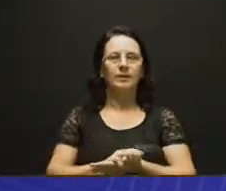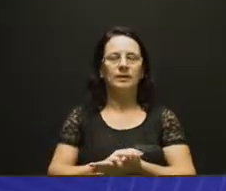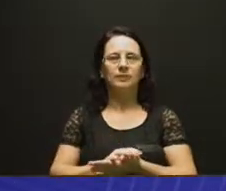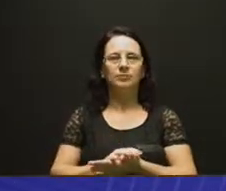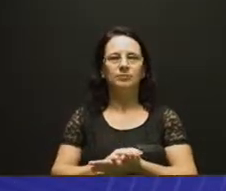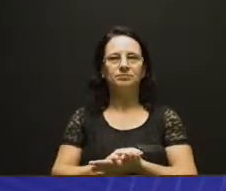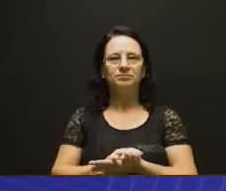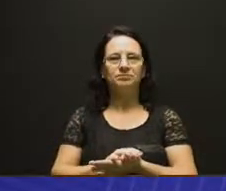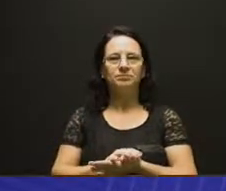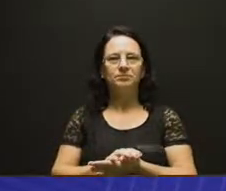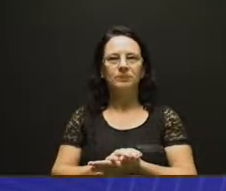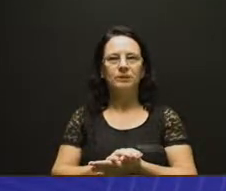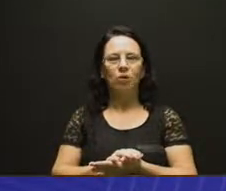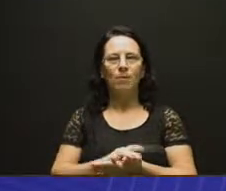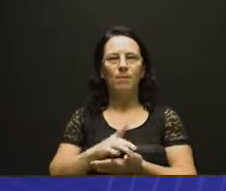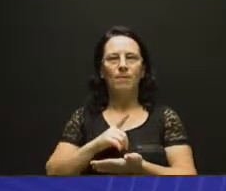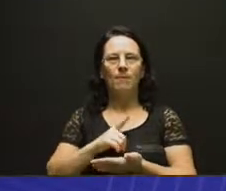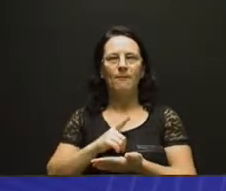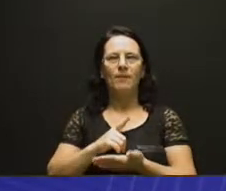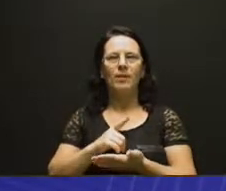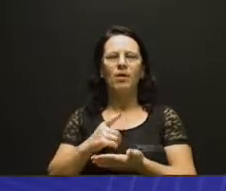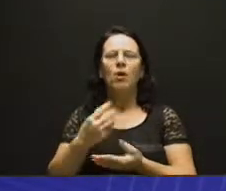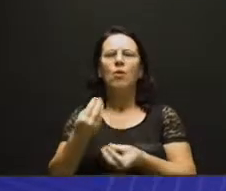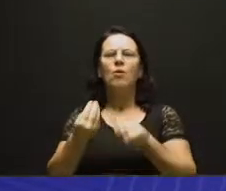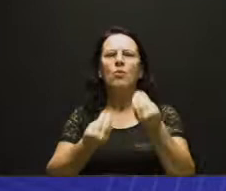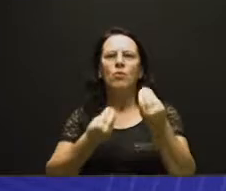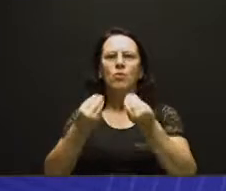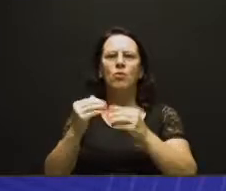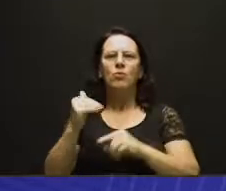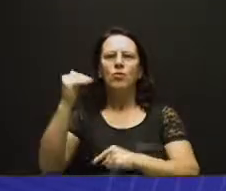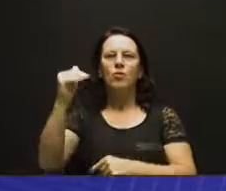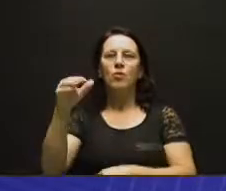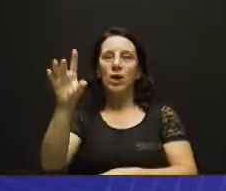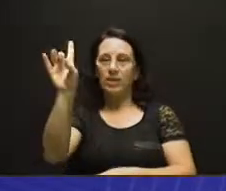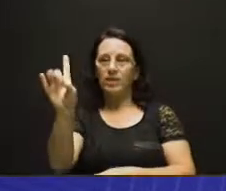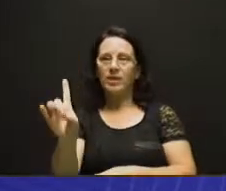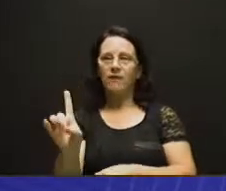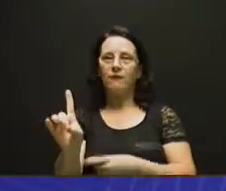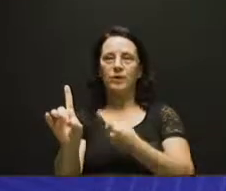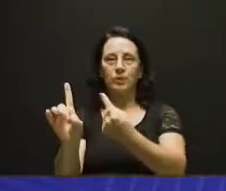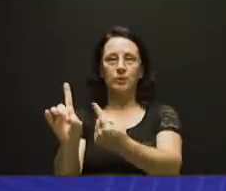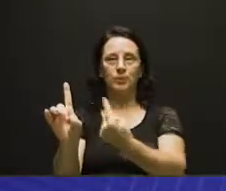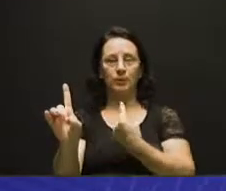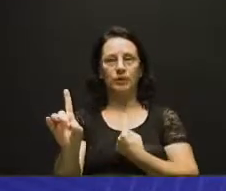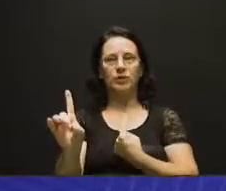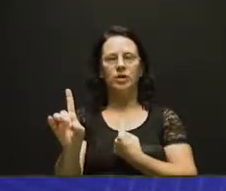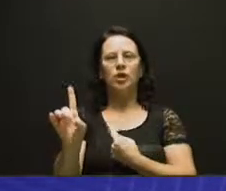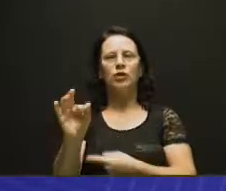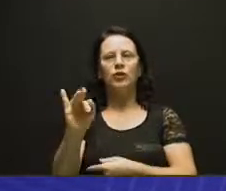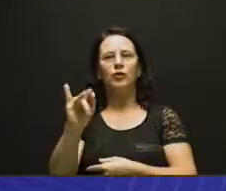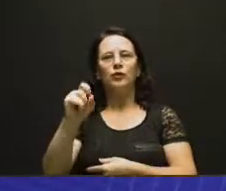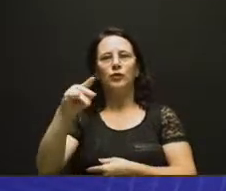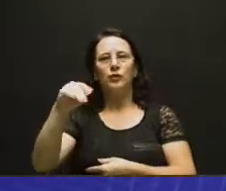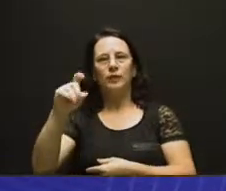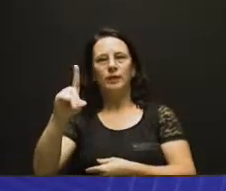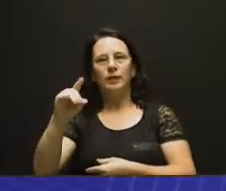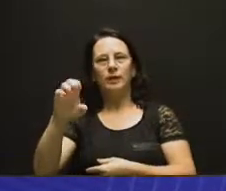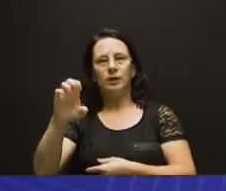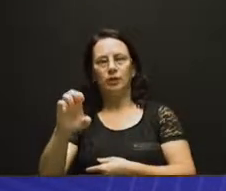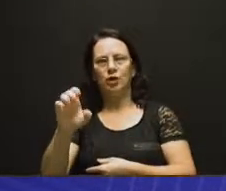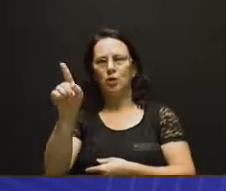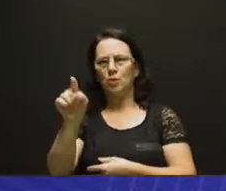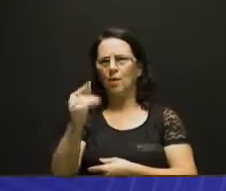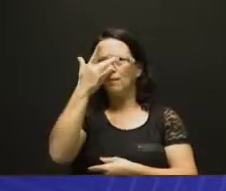analisa o grau de deficiência pro se fique que é o grau de funcionalidade então nós temos que olhar para a pessoa